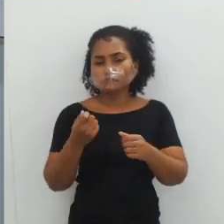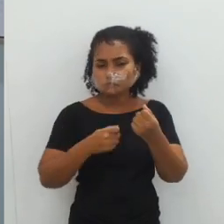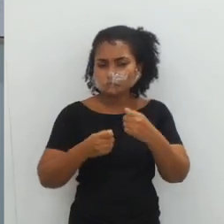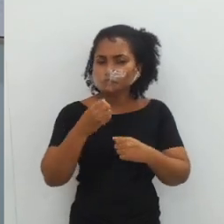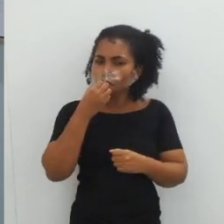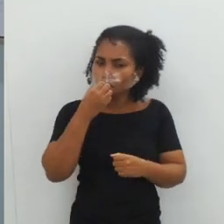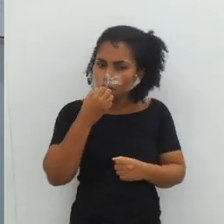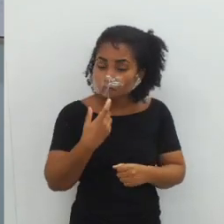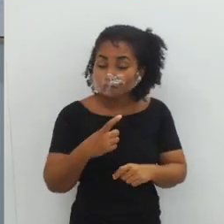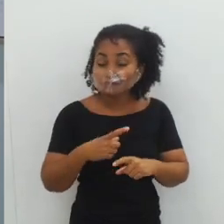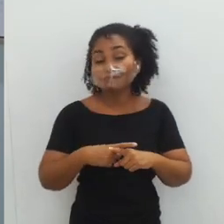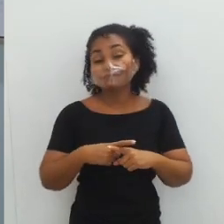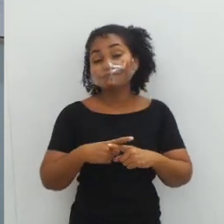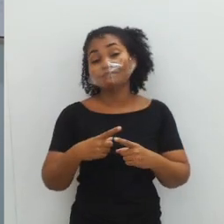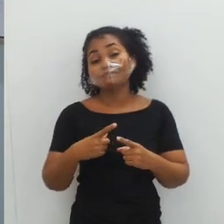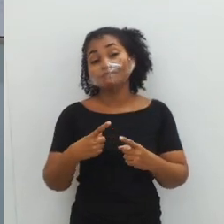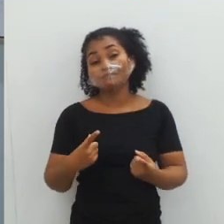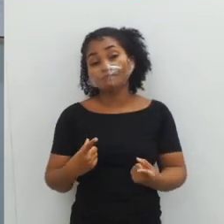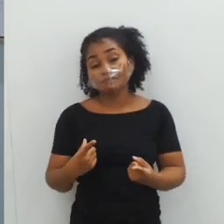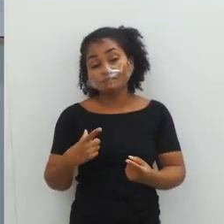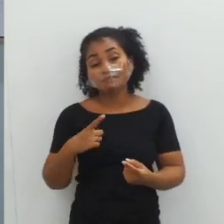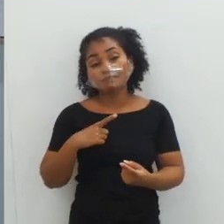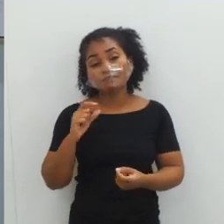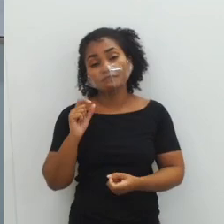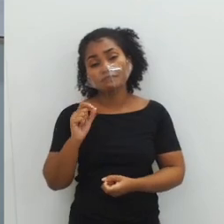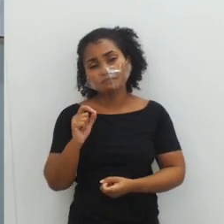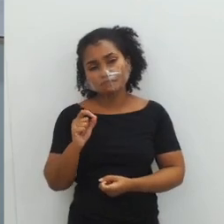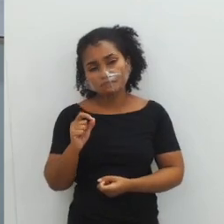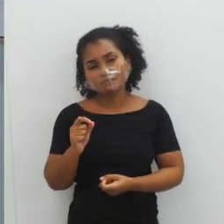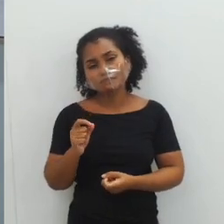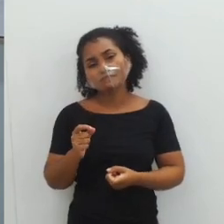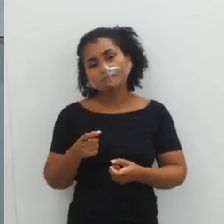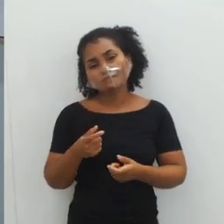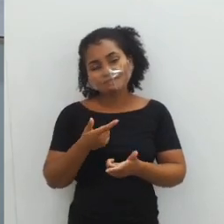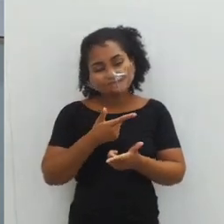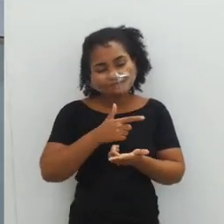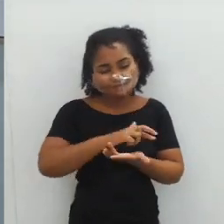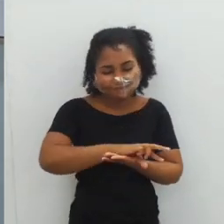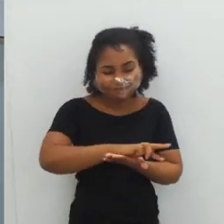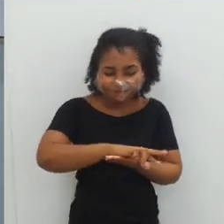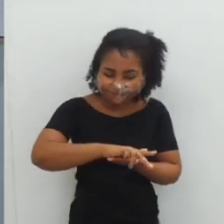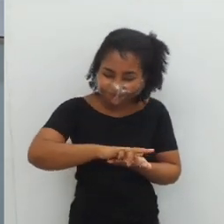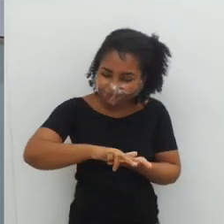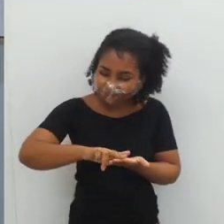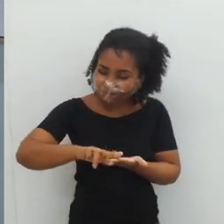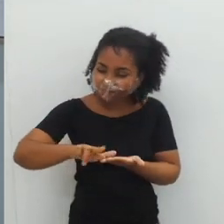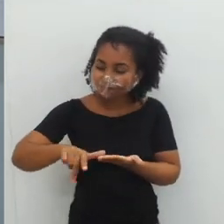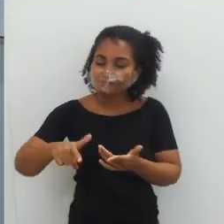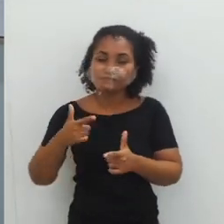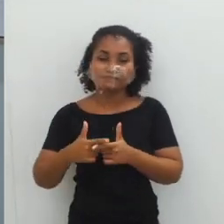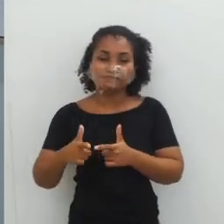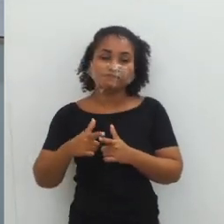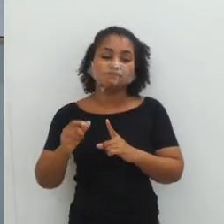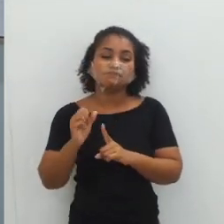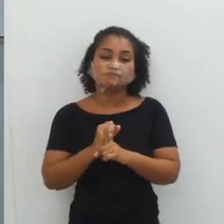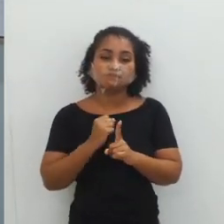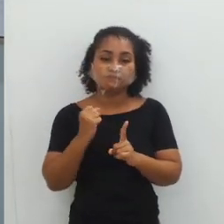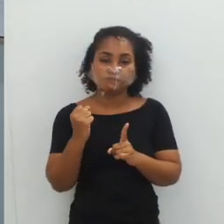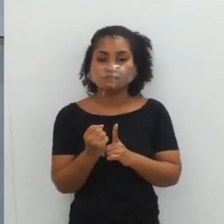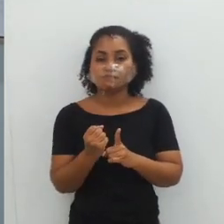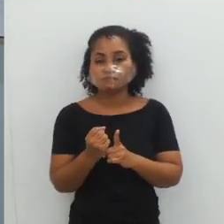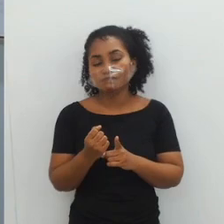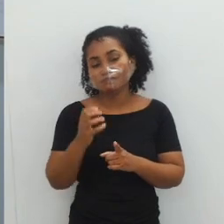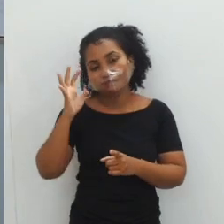forte, porém nós temos muitas e muitas e muitas questões sociais que não